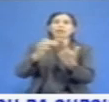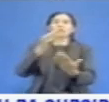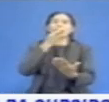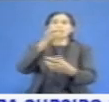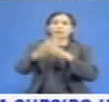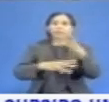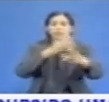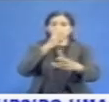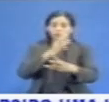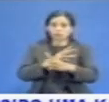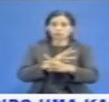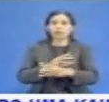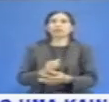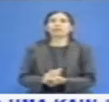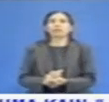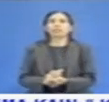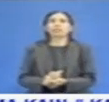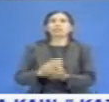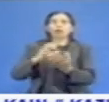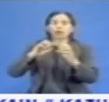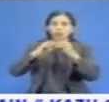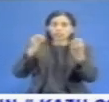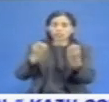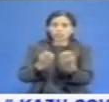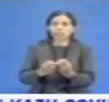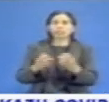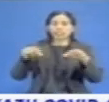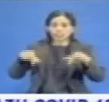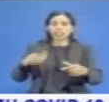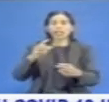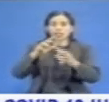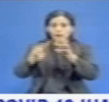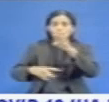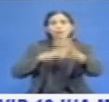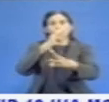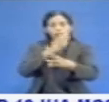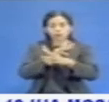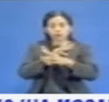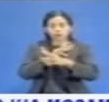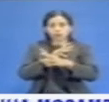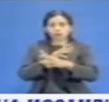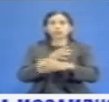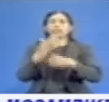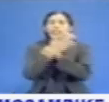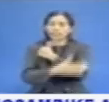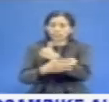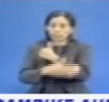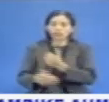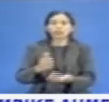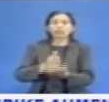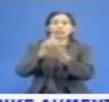Nações Unidade, maka organização humanitária BOT e a mundo, no missão salva-vida e a situação